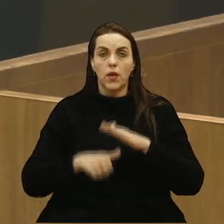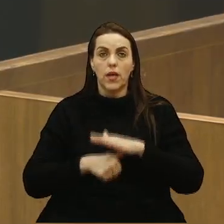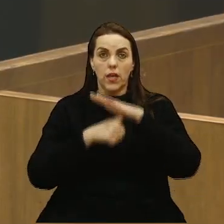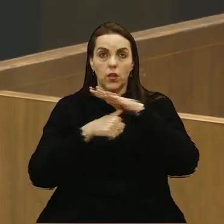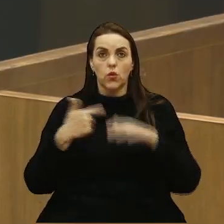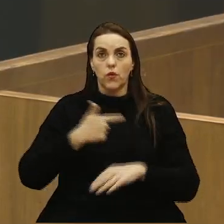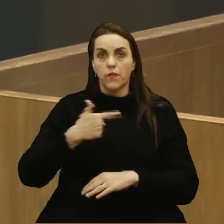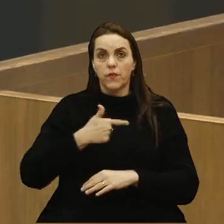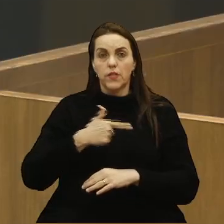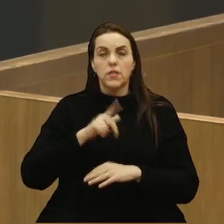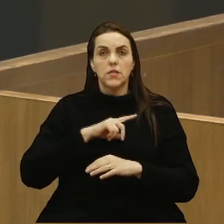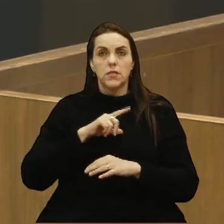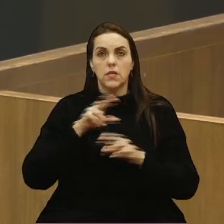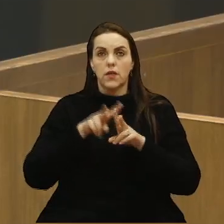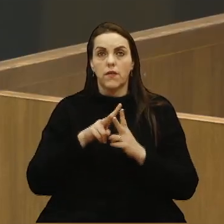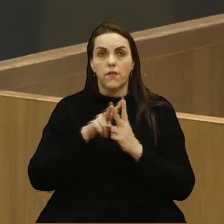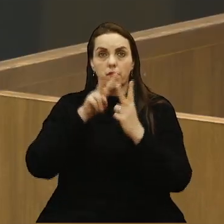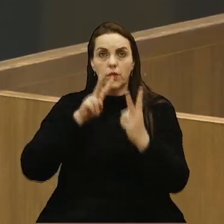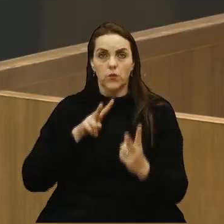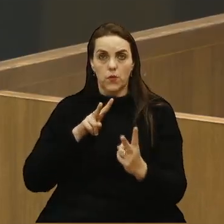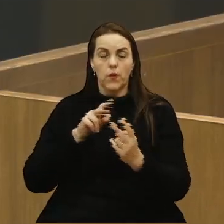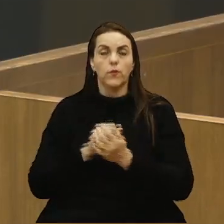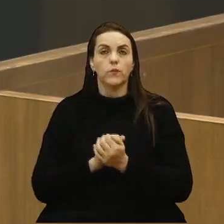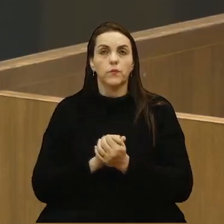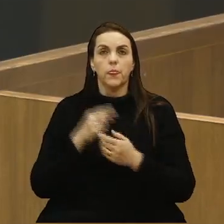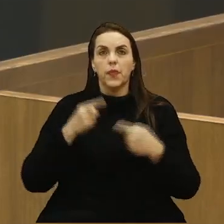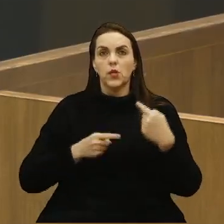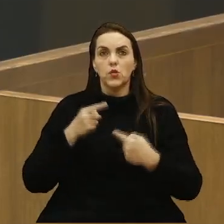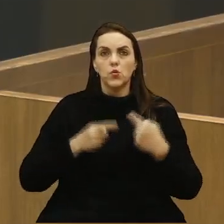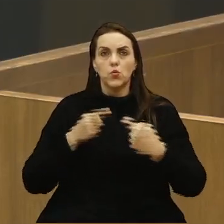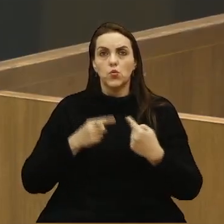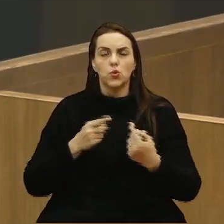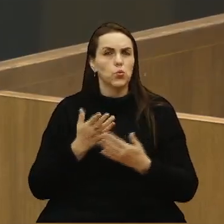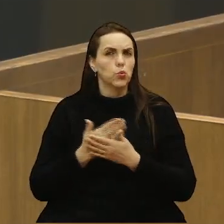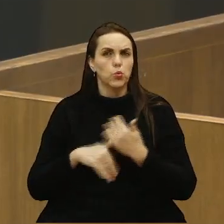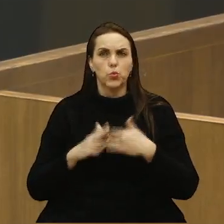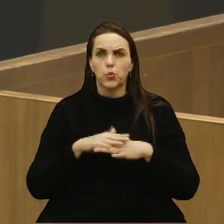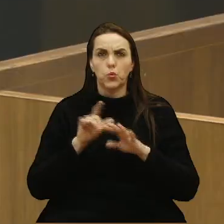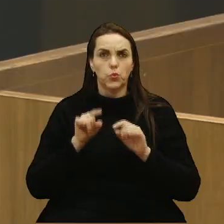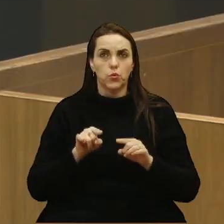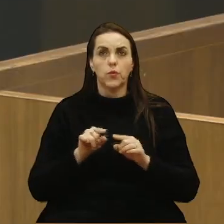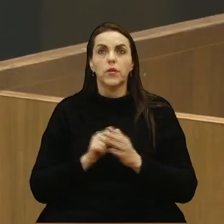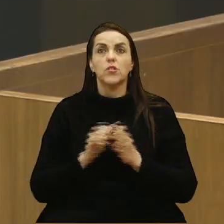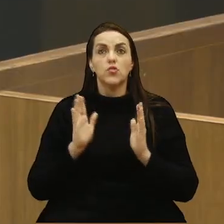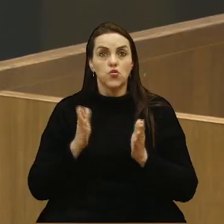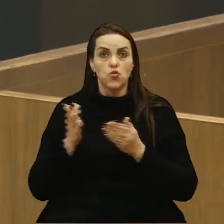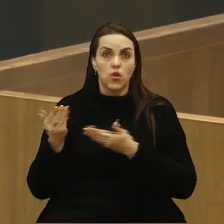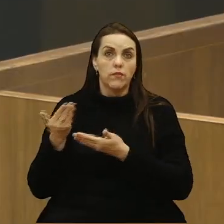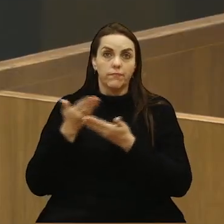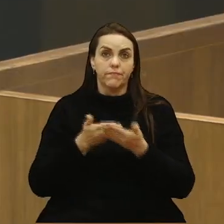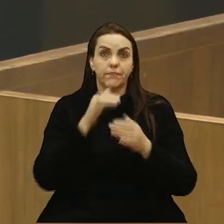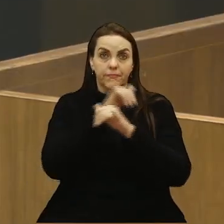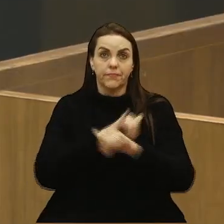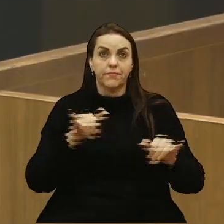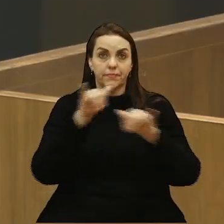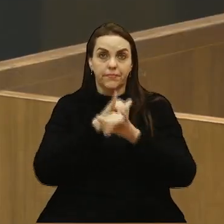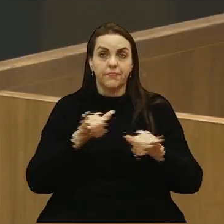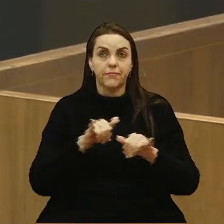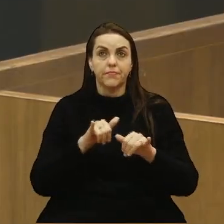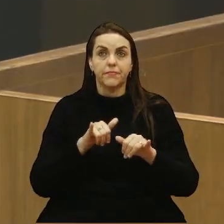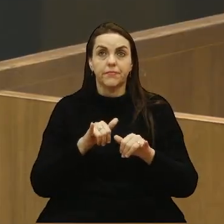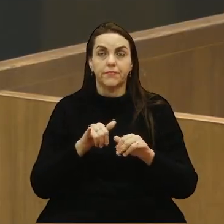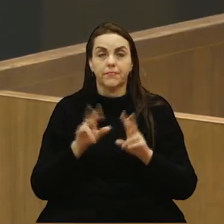presente de forma virtual e foi discutido tudo isso que agora já veio para a imprensa, né?